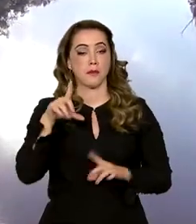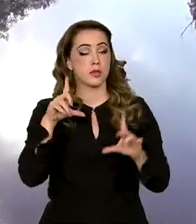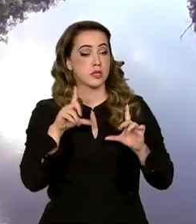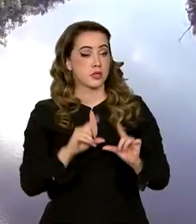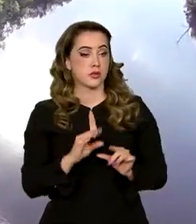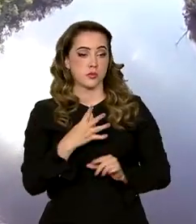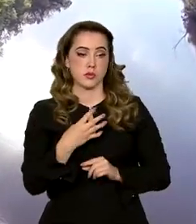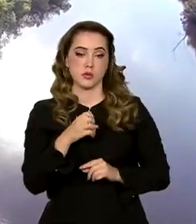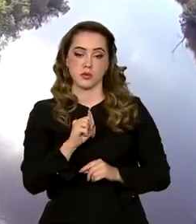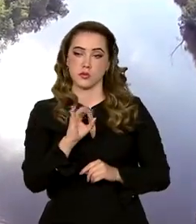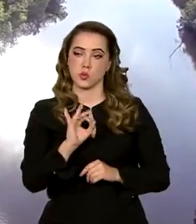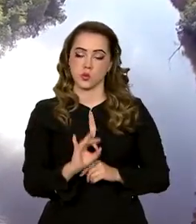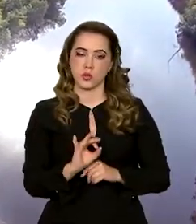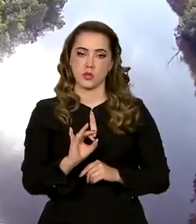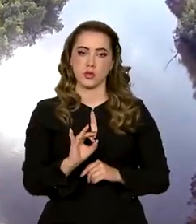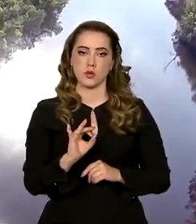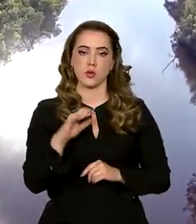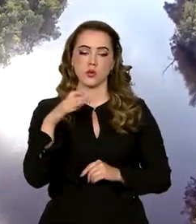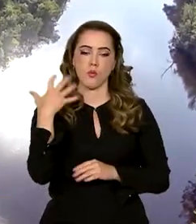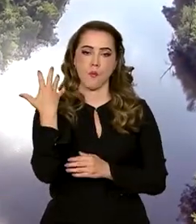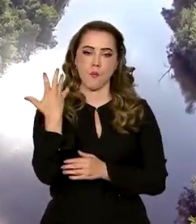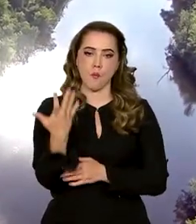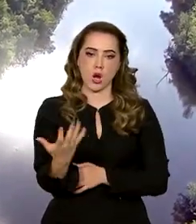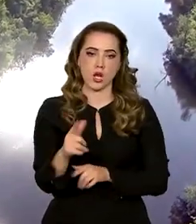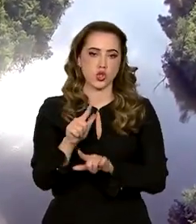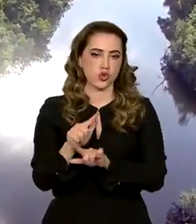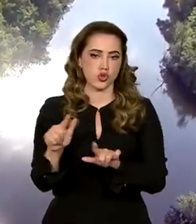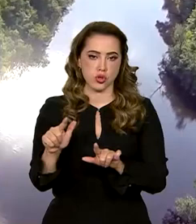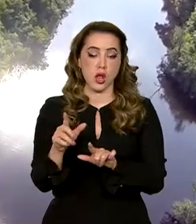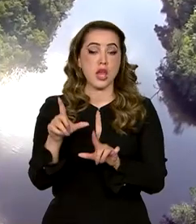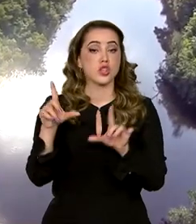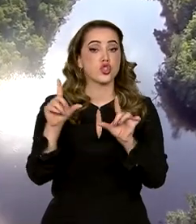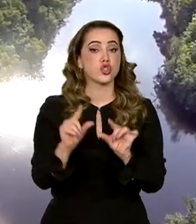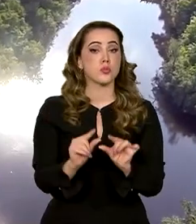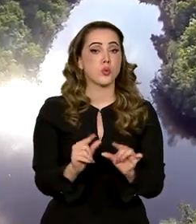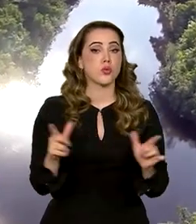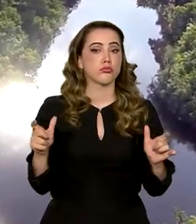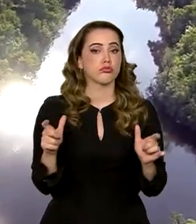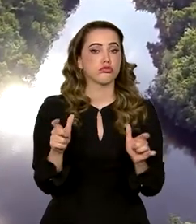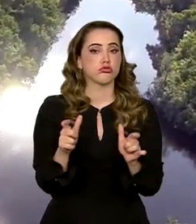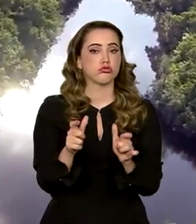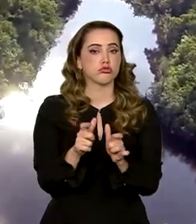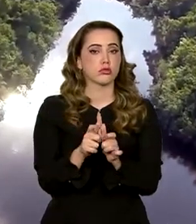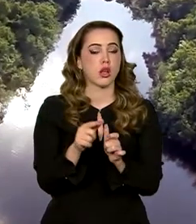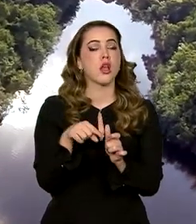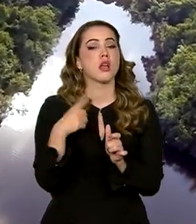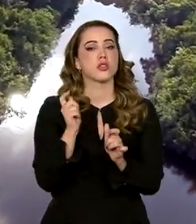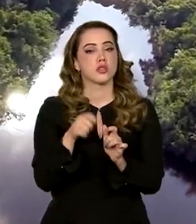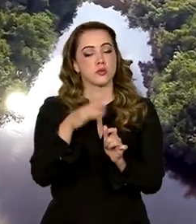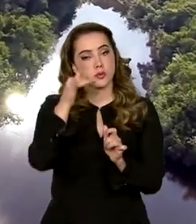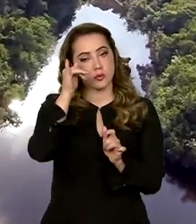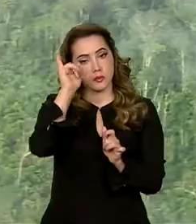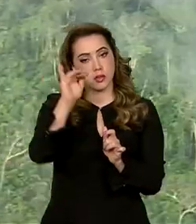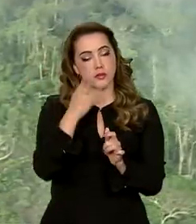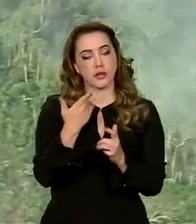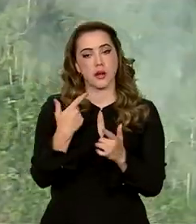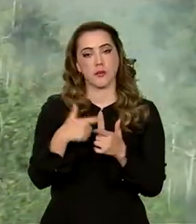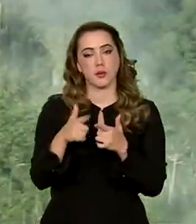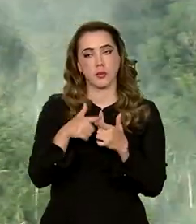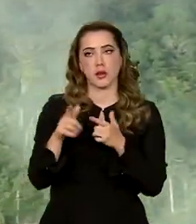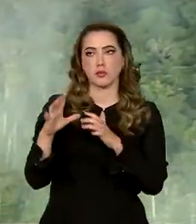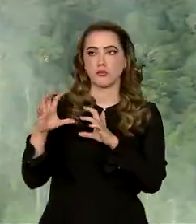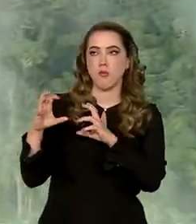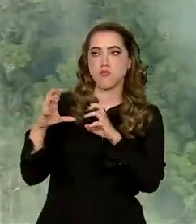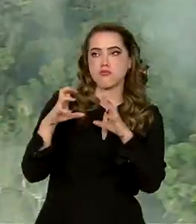de 48% do desmatamento nesses primeiros 8 meses, nós já evitamos lançar na atmosfera algo